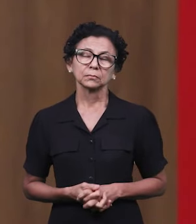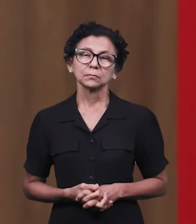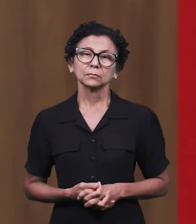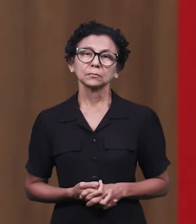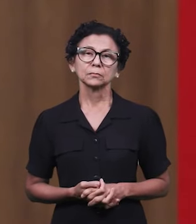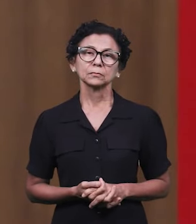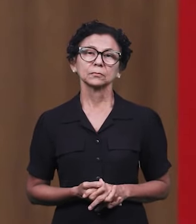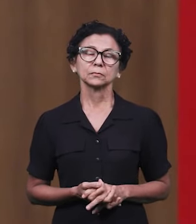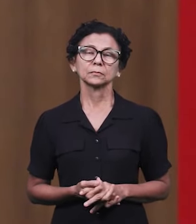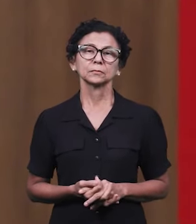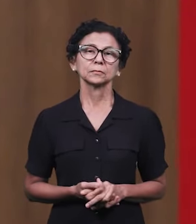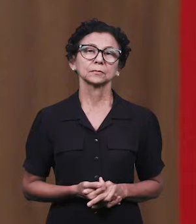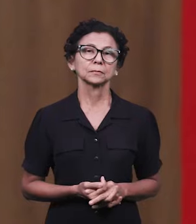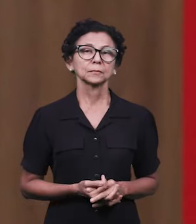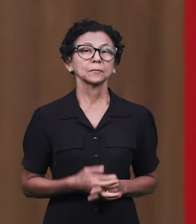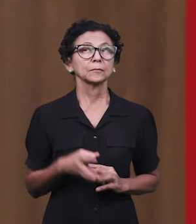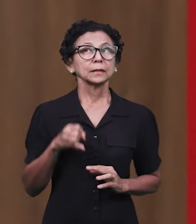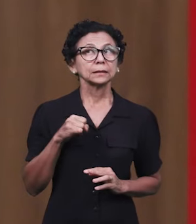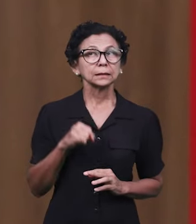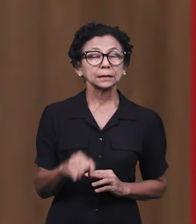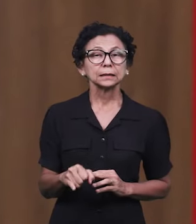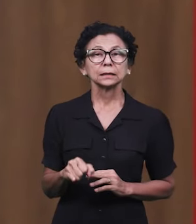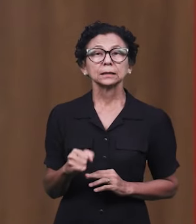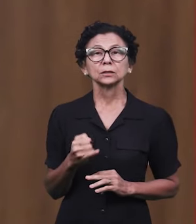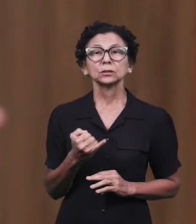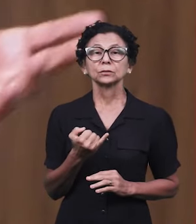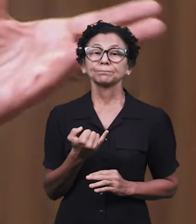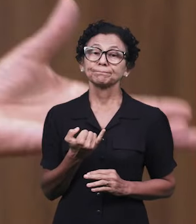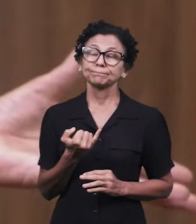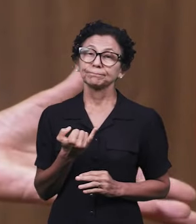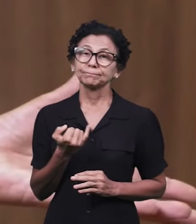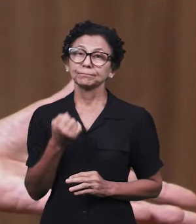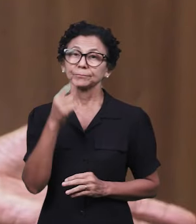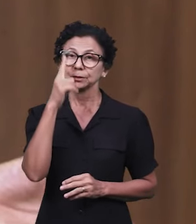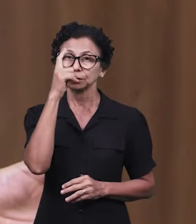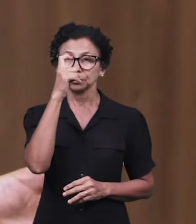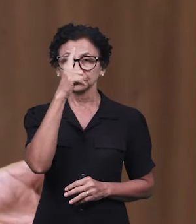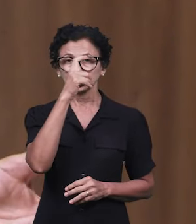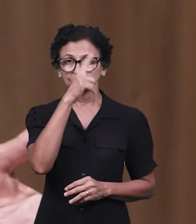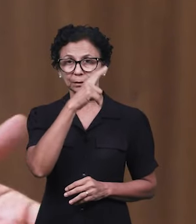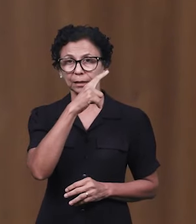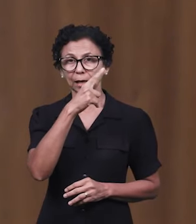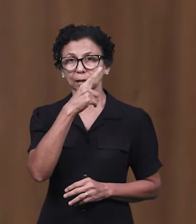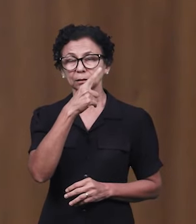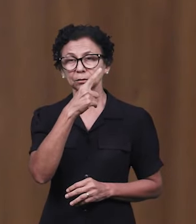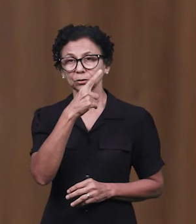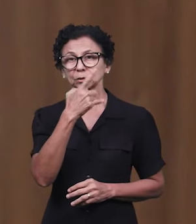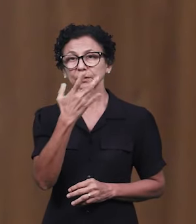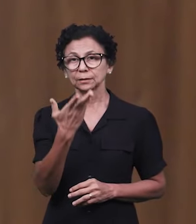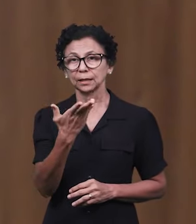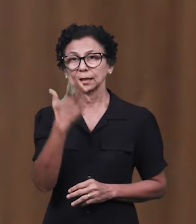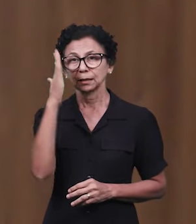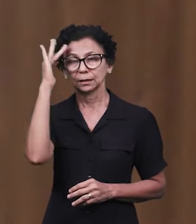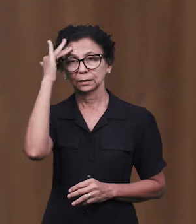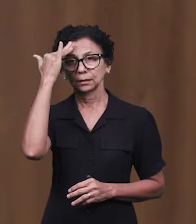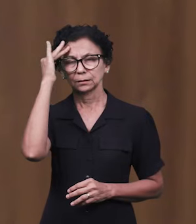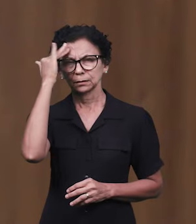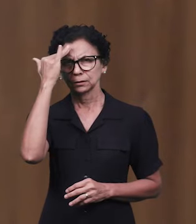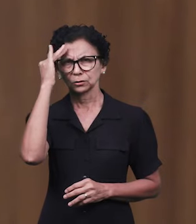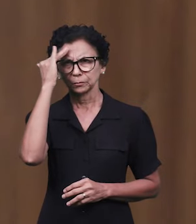tiver qualquer comprometimento na compreensão, nós temos aulas adaptadas, né? Então por favor,